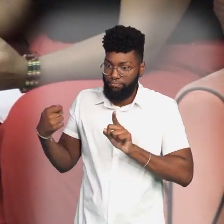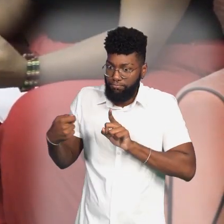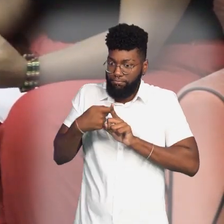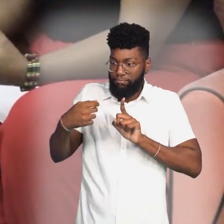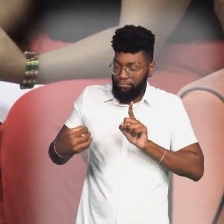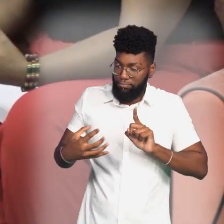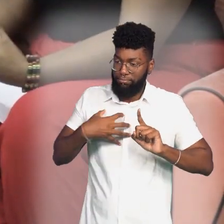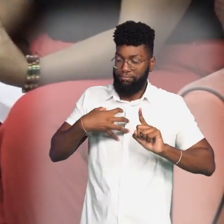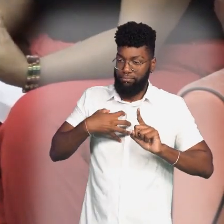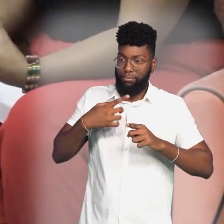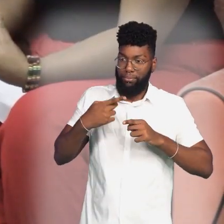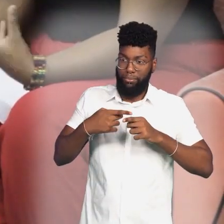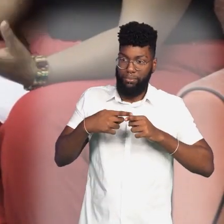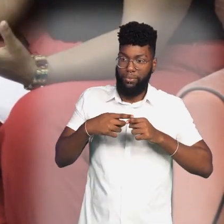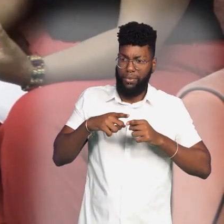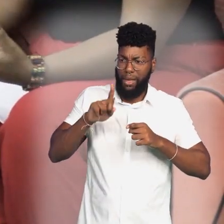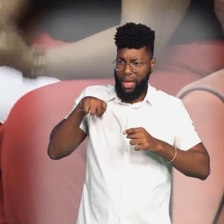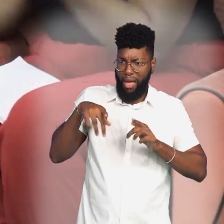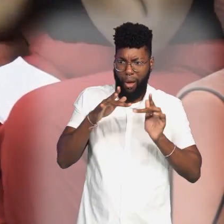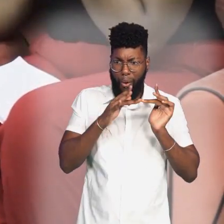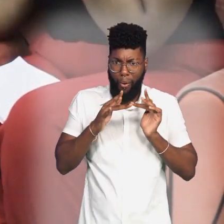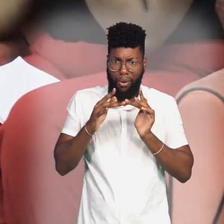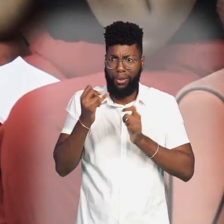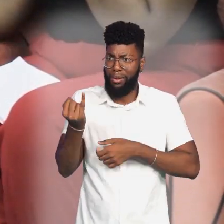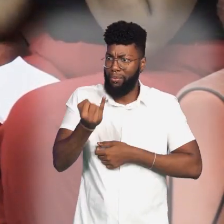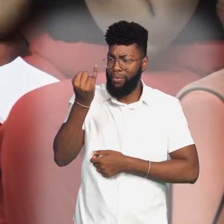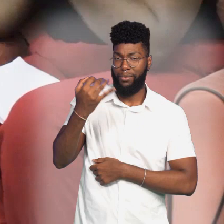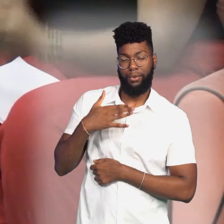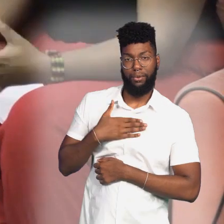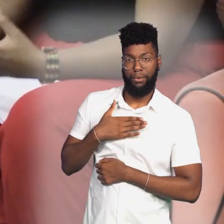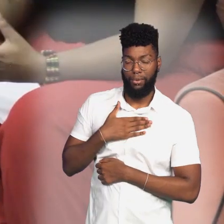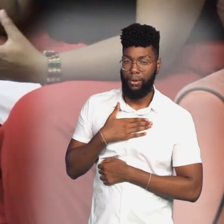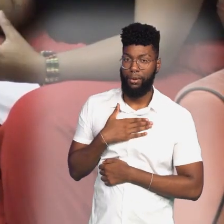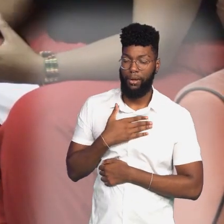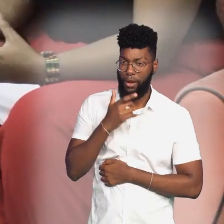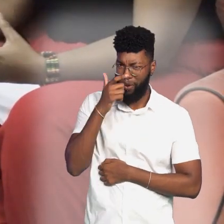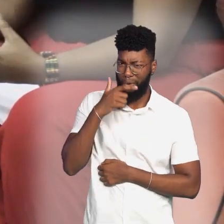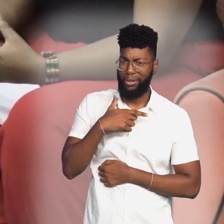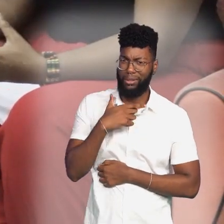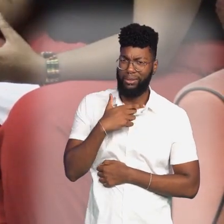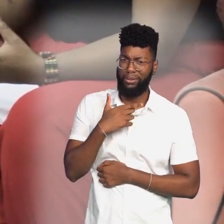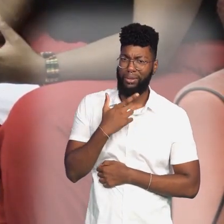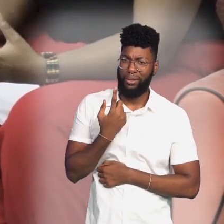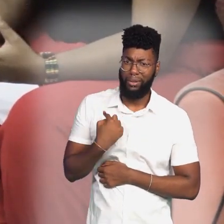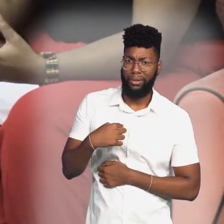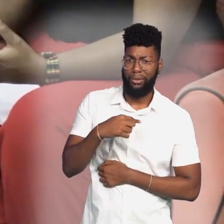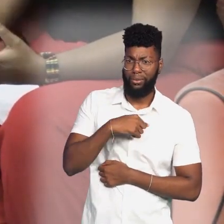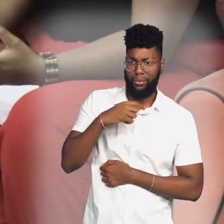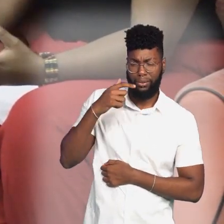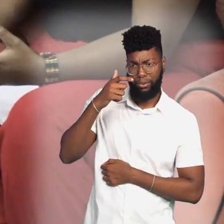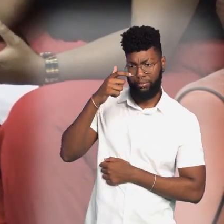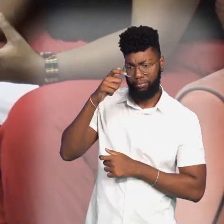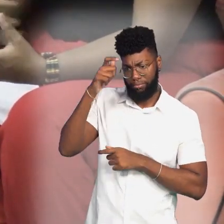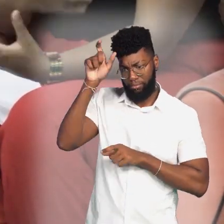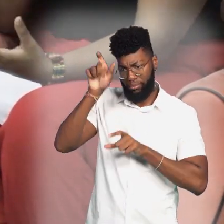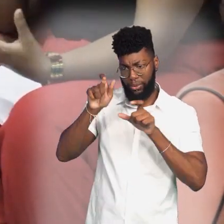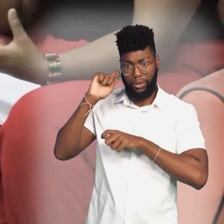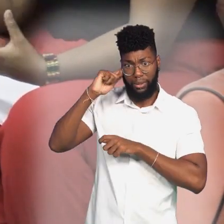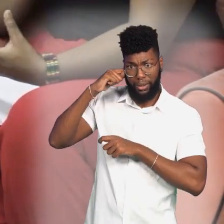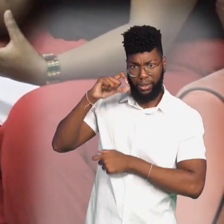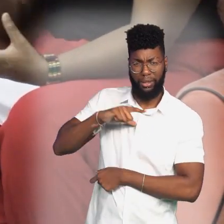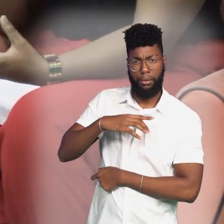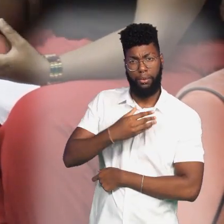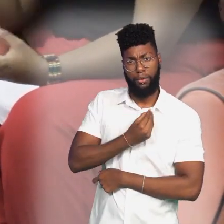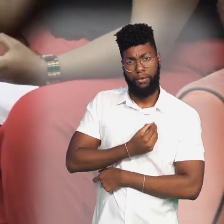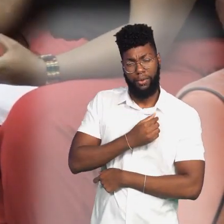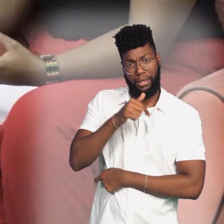tô impressionada porque é um contato muito importante pra mim, assim. Acho que nós, né, que somos negros e que vivemos no Brasil, a gente sempre tenta